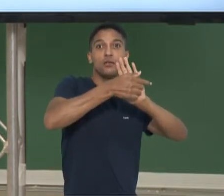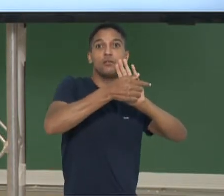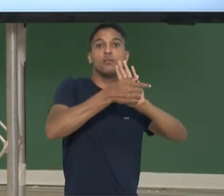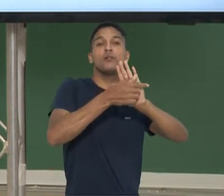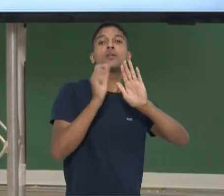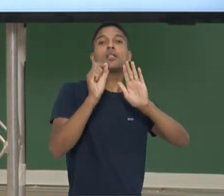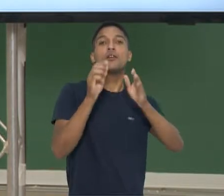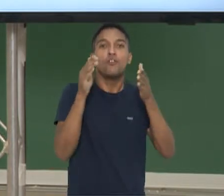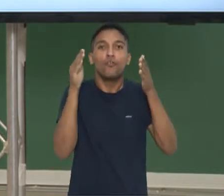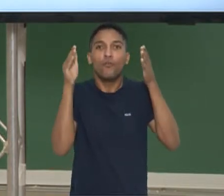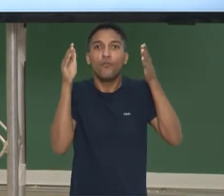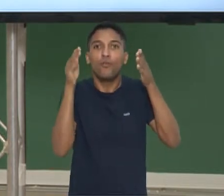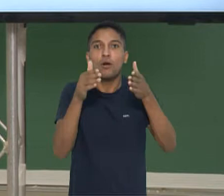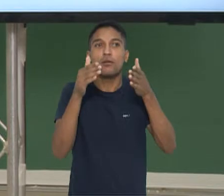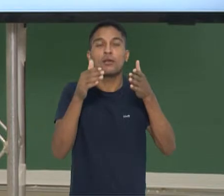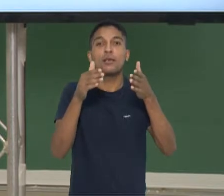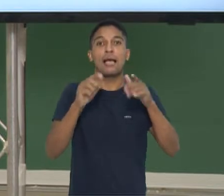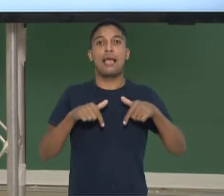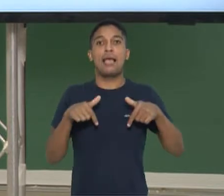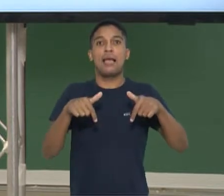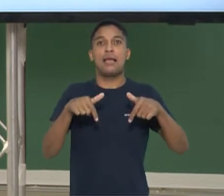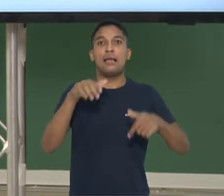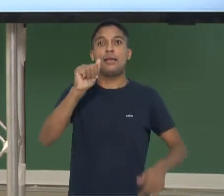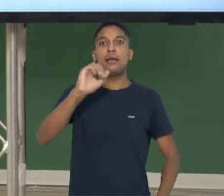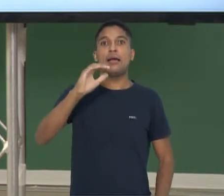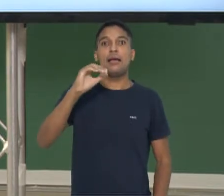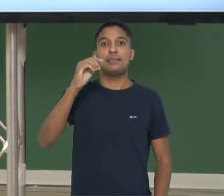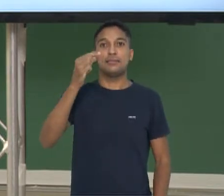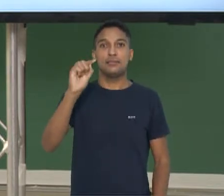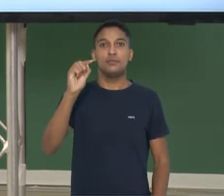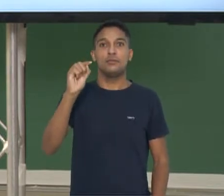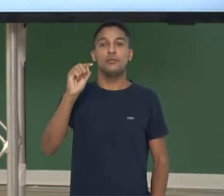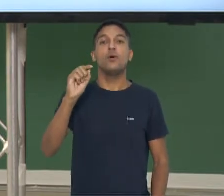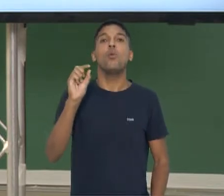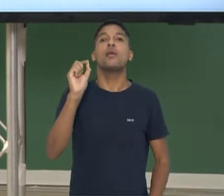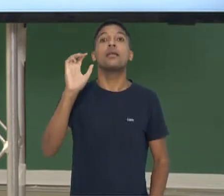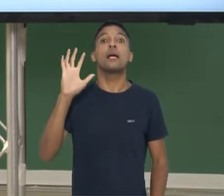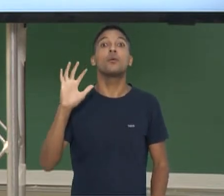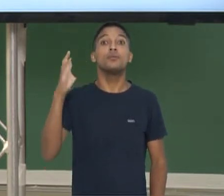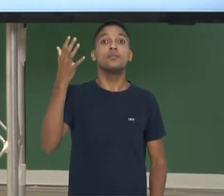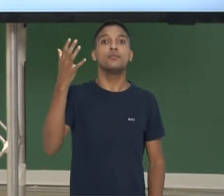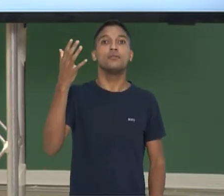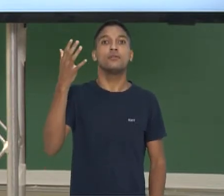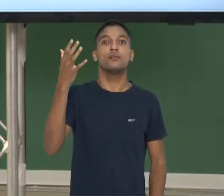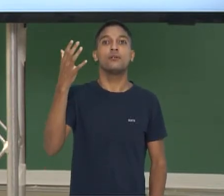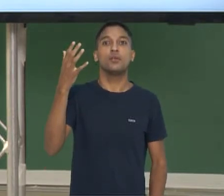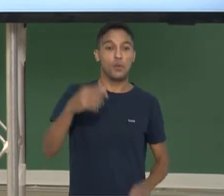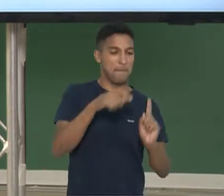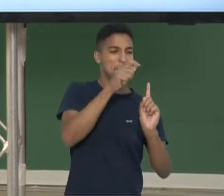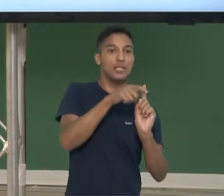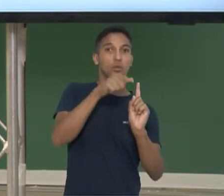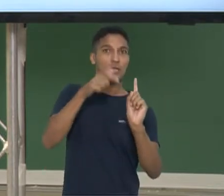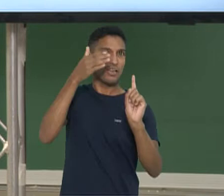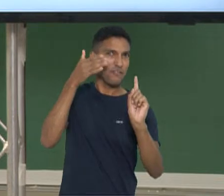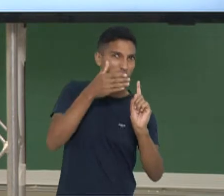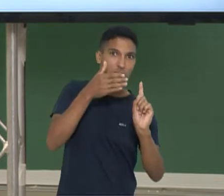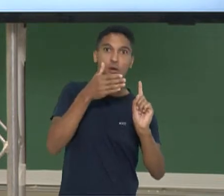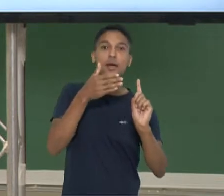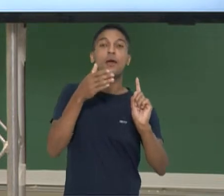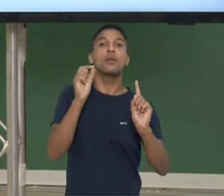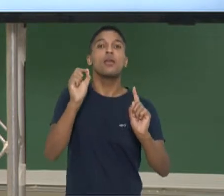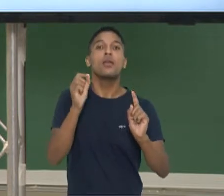ações, enfoque em acciones, o foco é no que está acontecendo e não tanto nos personagens.